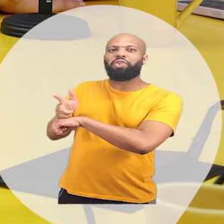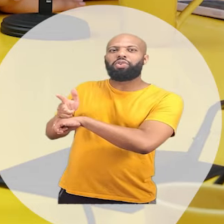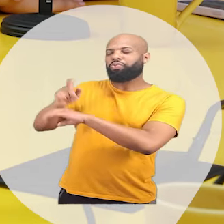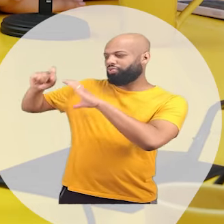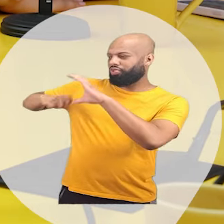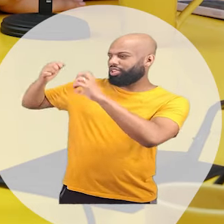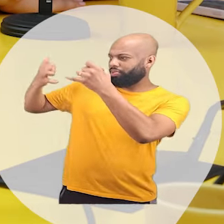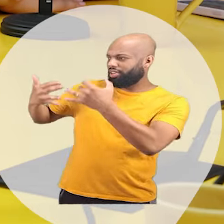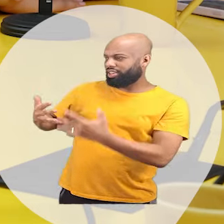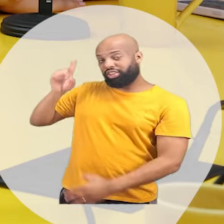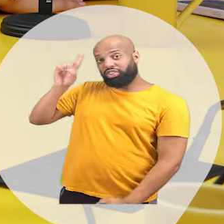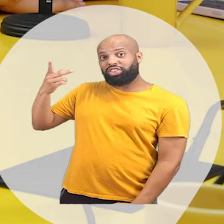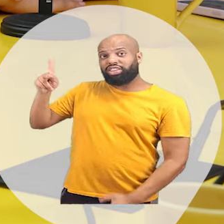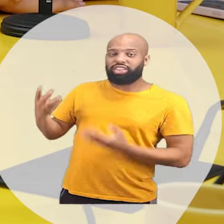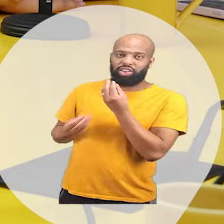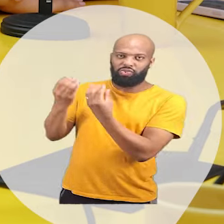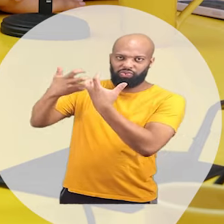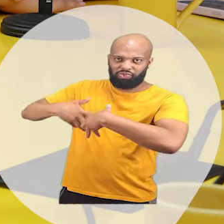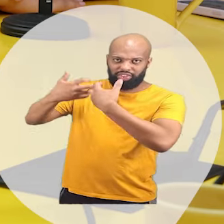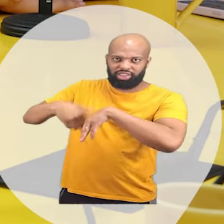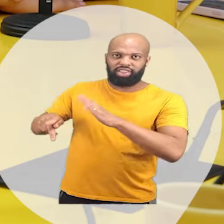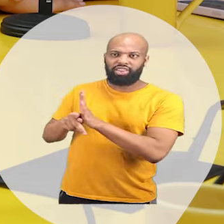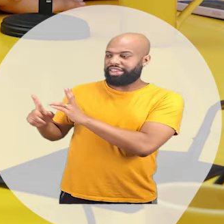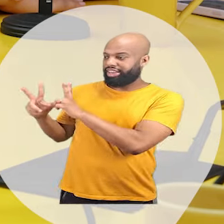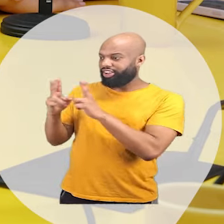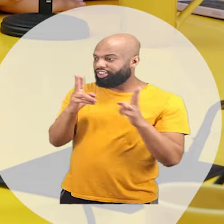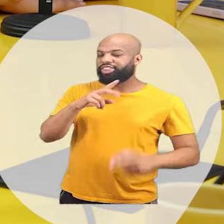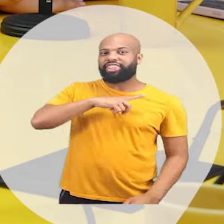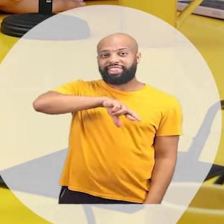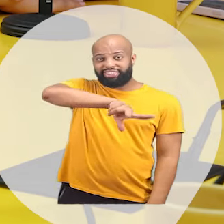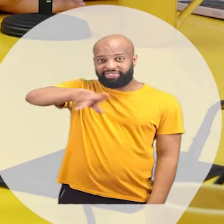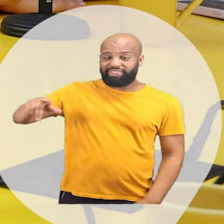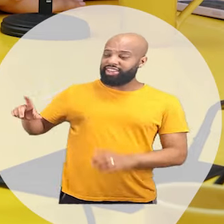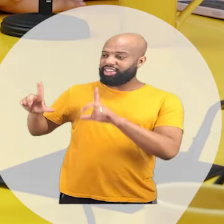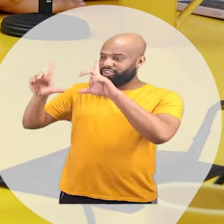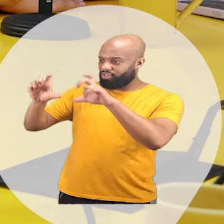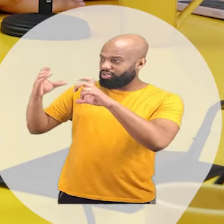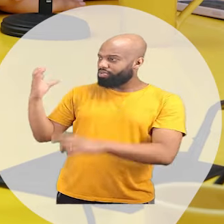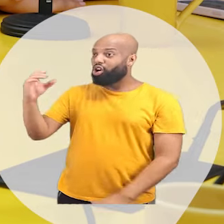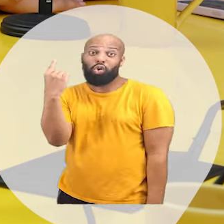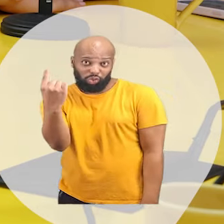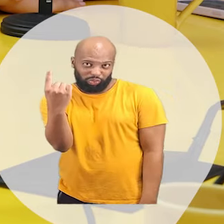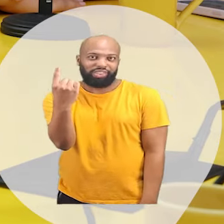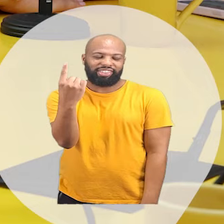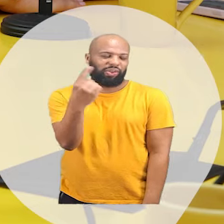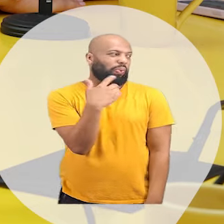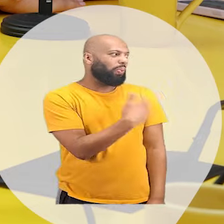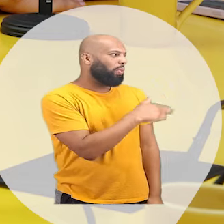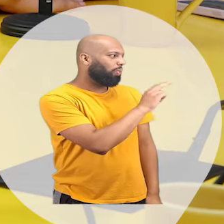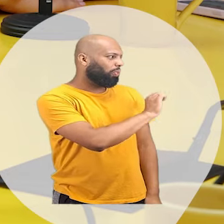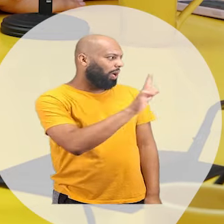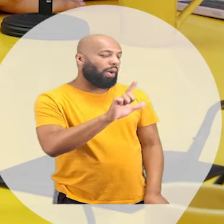contando um dia dela assim como é que era né de edição de milhares de fotos para sair lá uma publicação